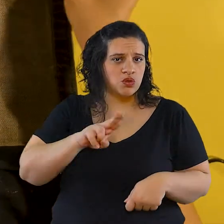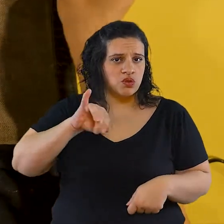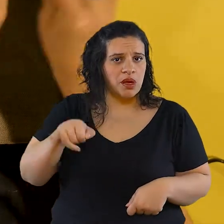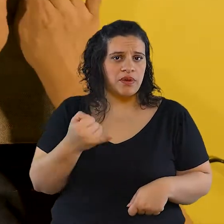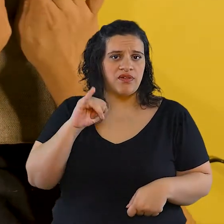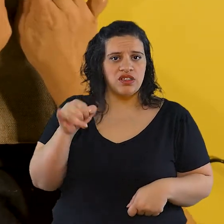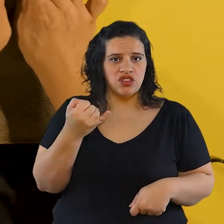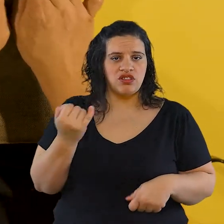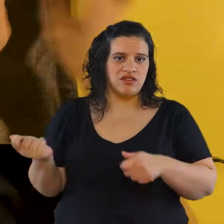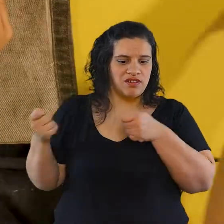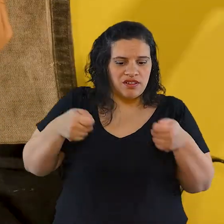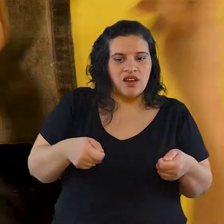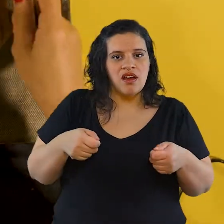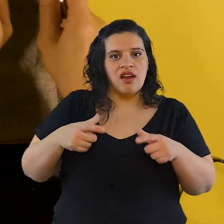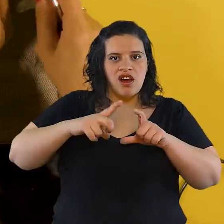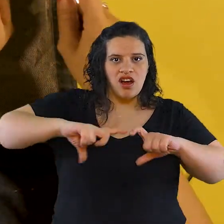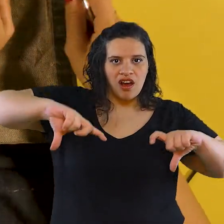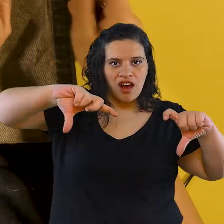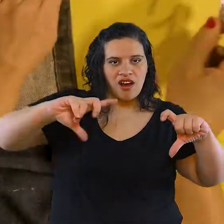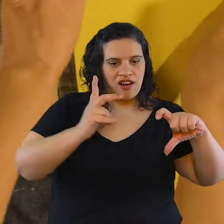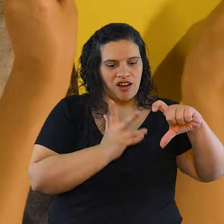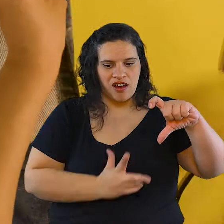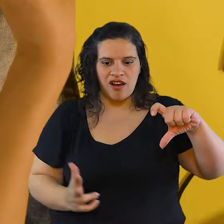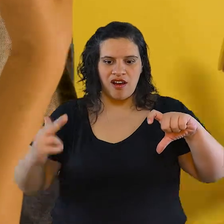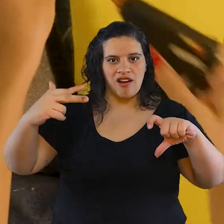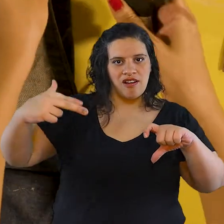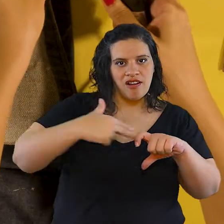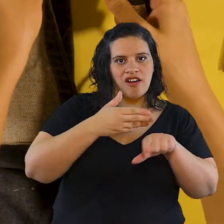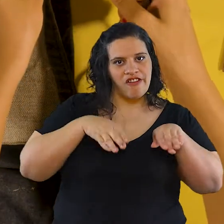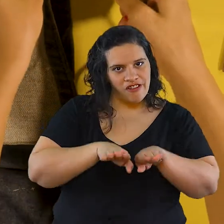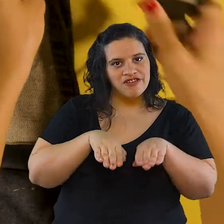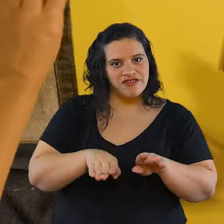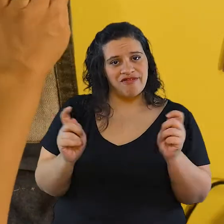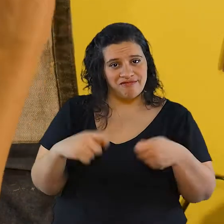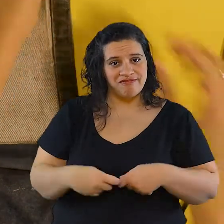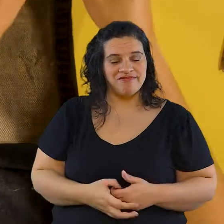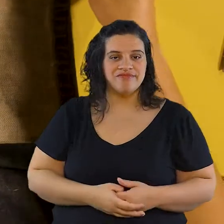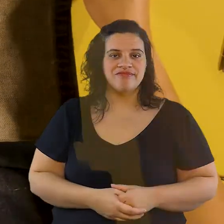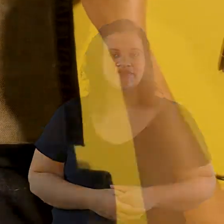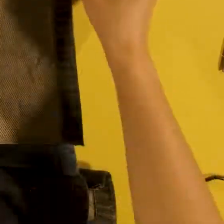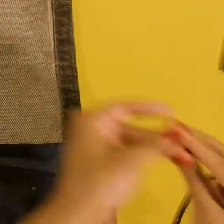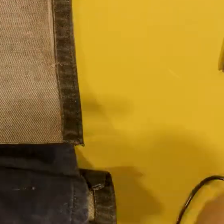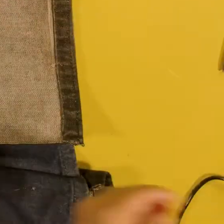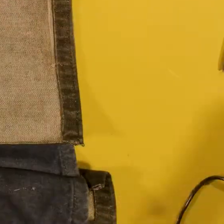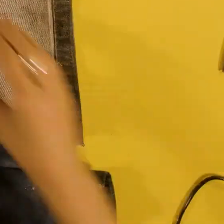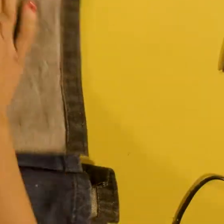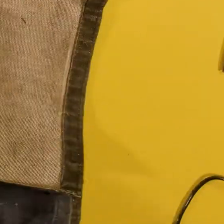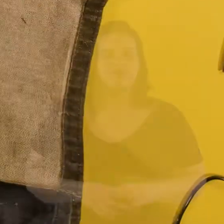coisa que fique legal com o jeans. Colocar em cima do tecido da calça, riscar e depois